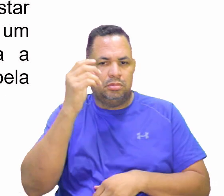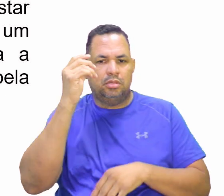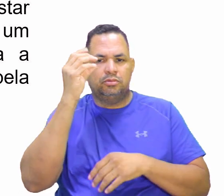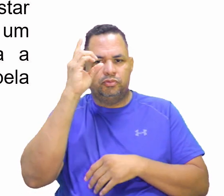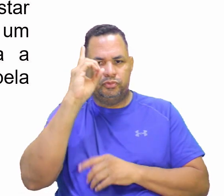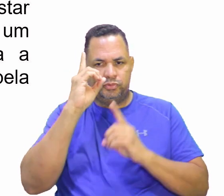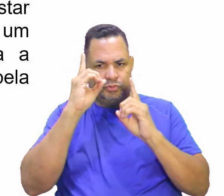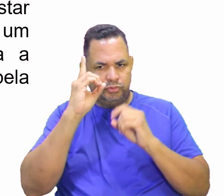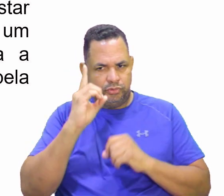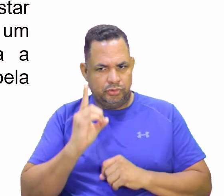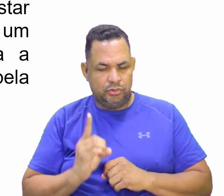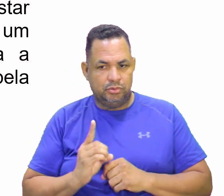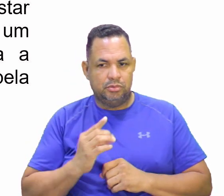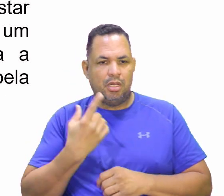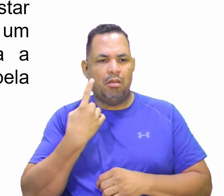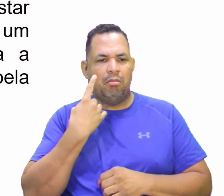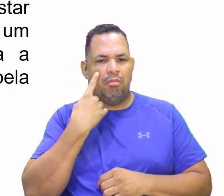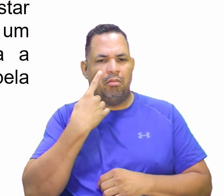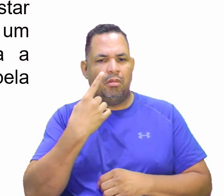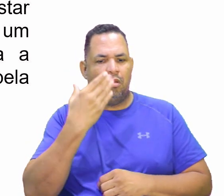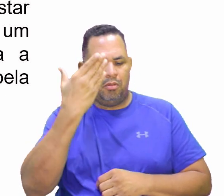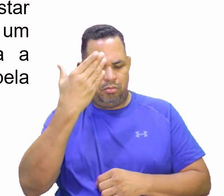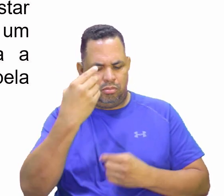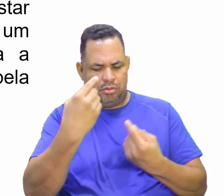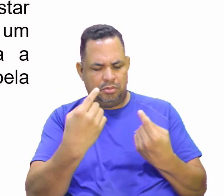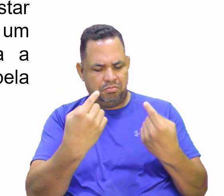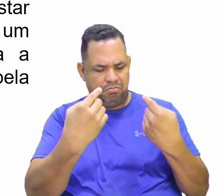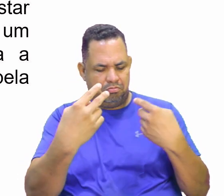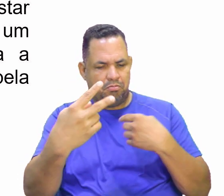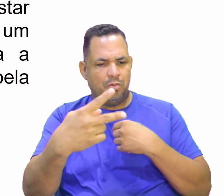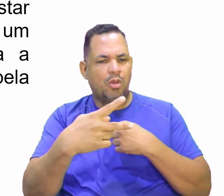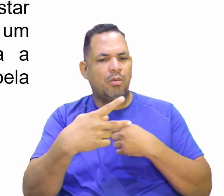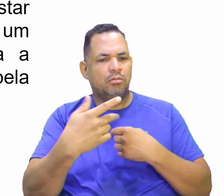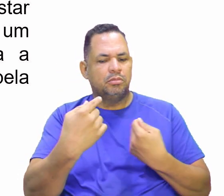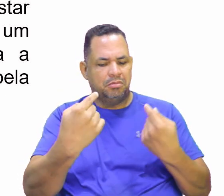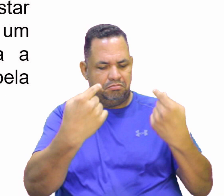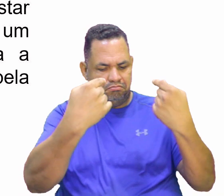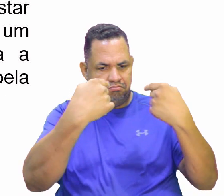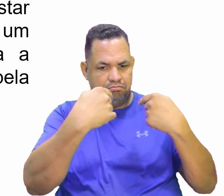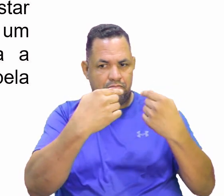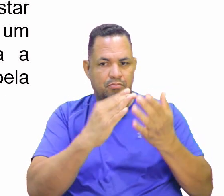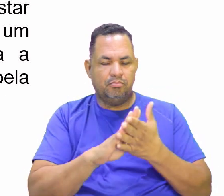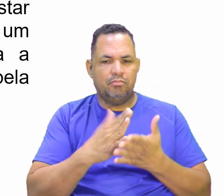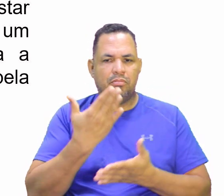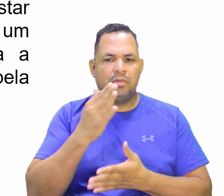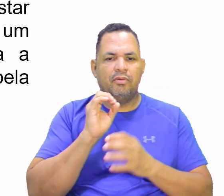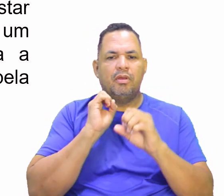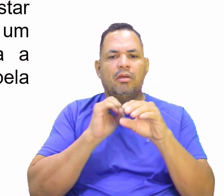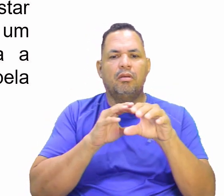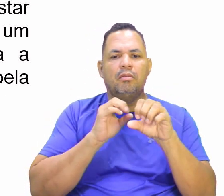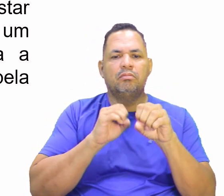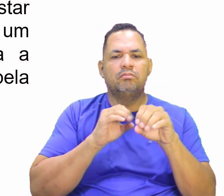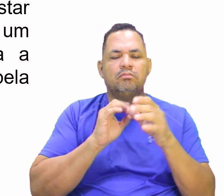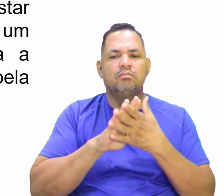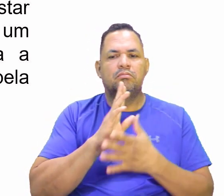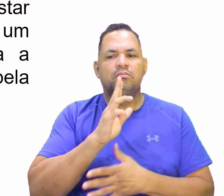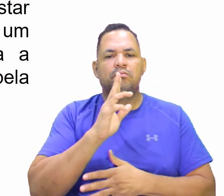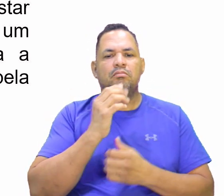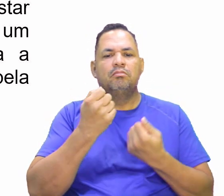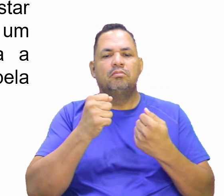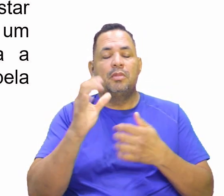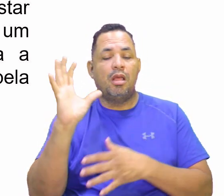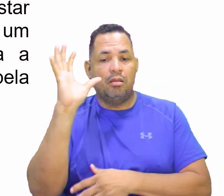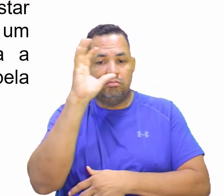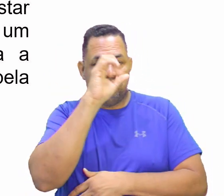com os seus olhos, mas se olhe também com os olhos delas. Não fique ensinando sempre, você